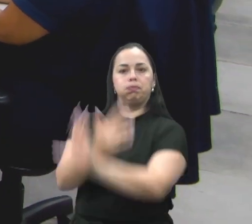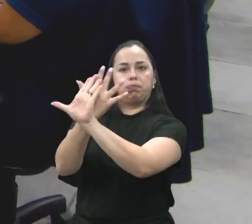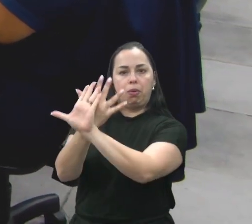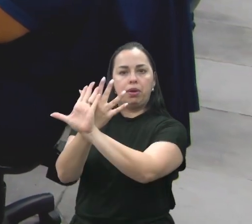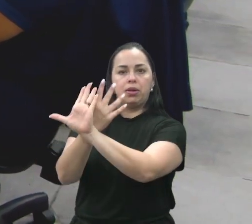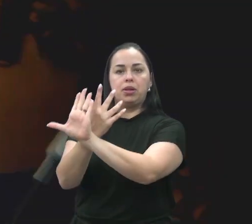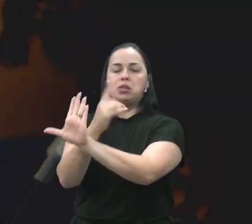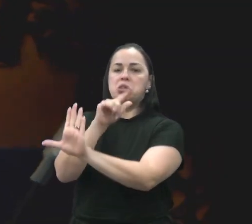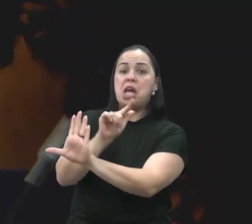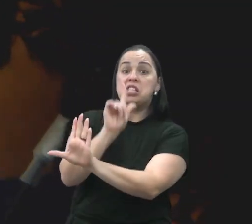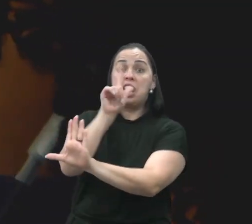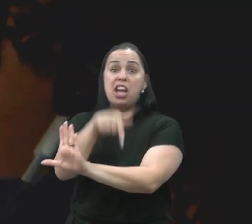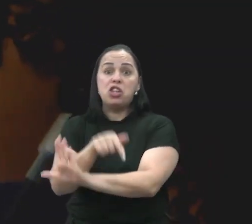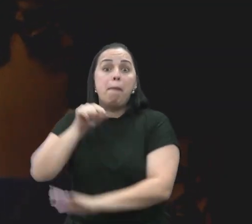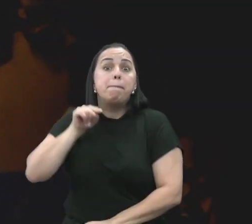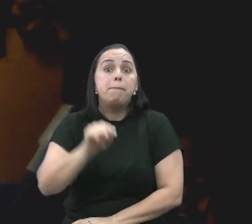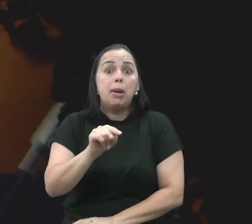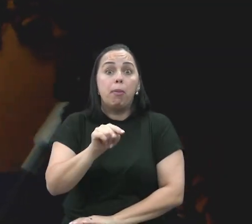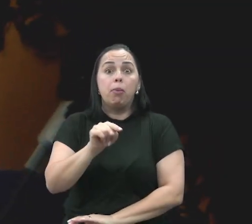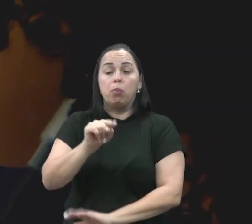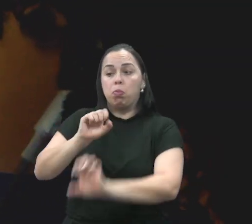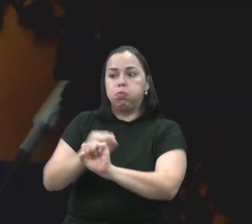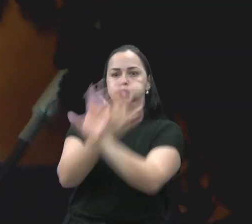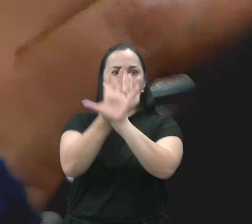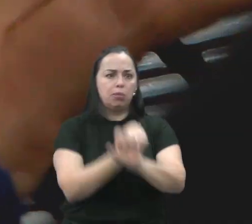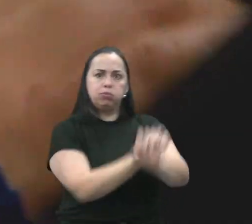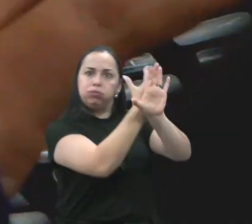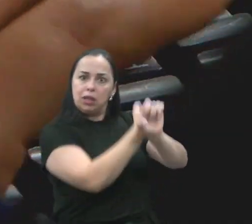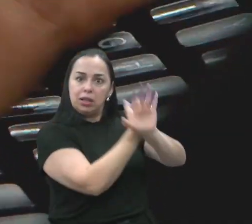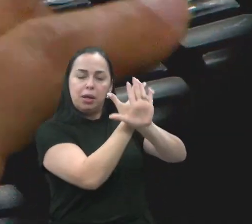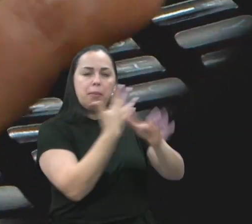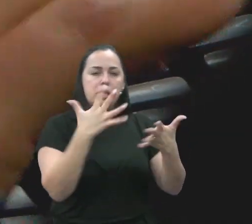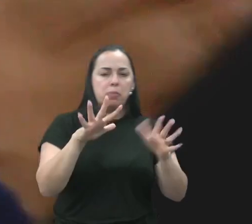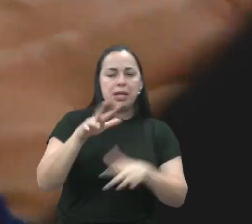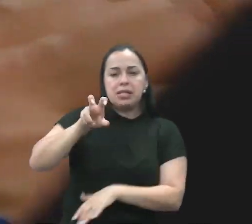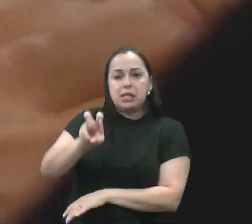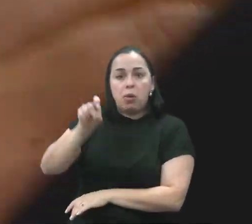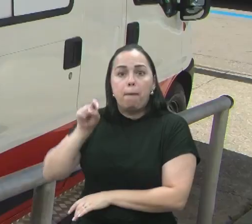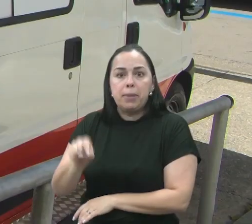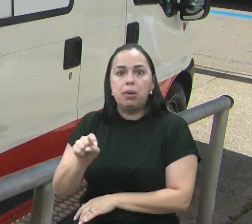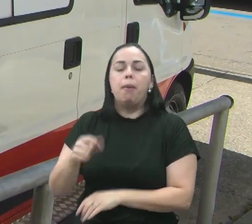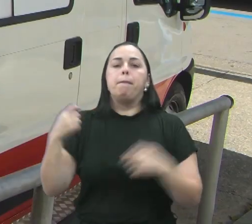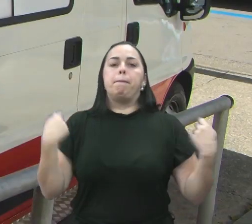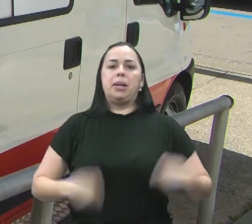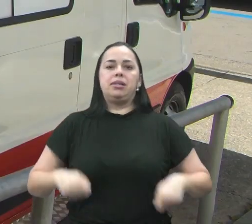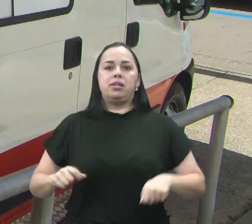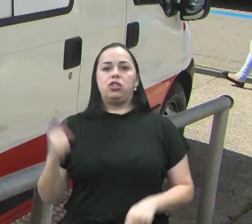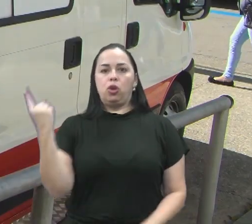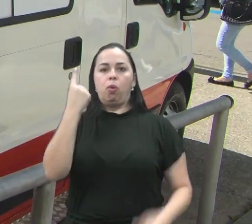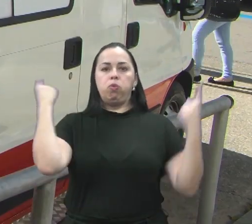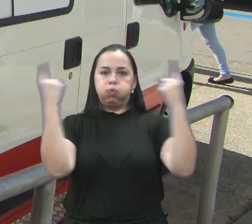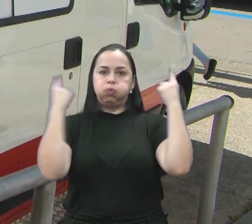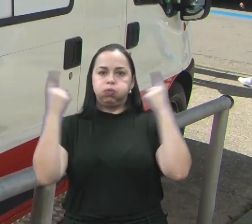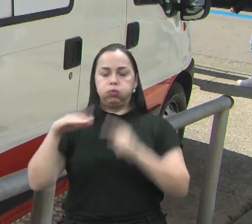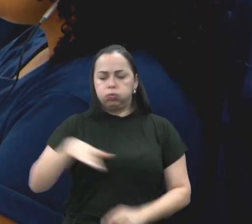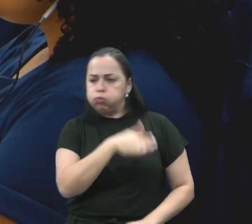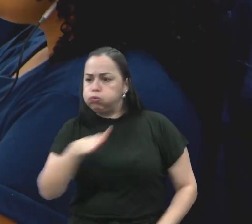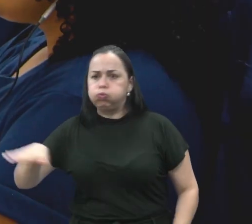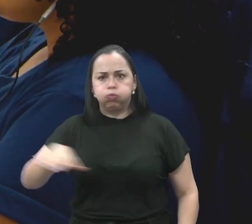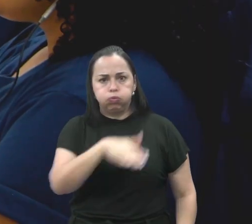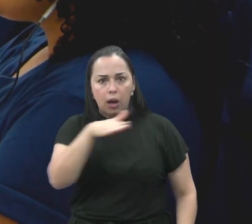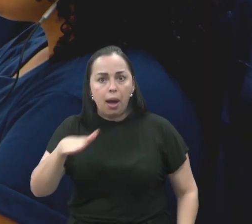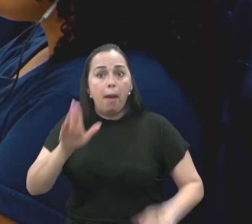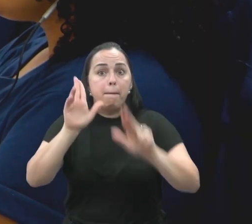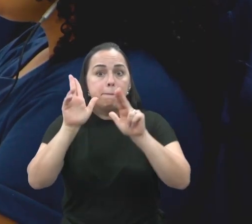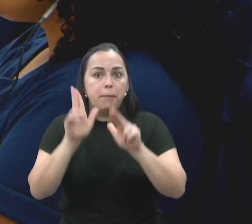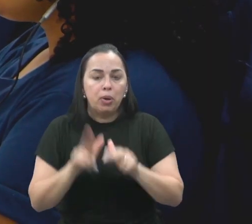para o 192. São 17 mil chamadas por mês. Delas, pouco mais de 5 mil precisam do disparo da viatura. Para